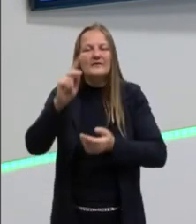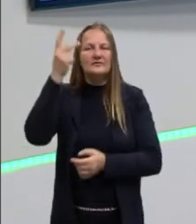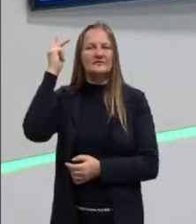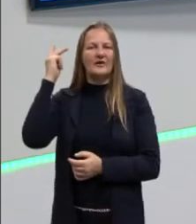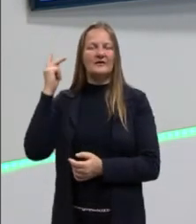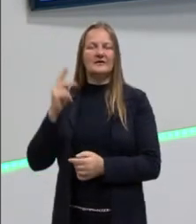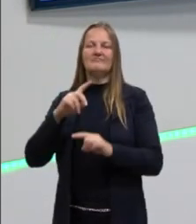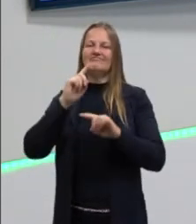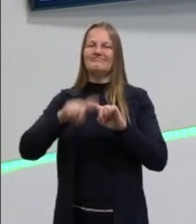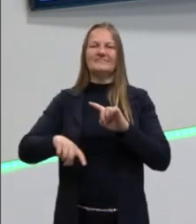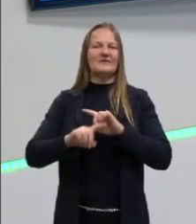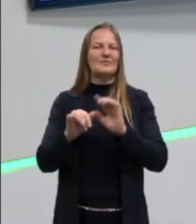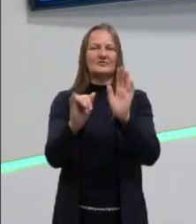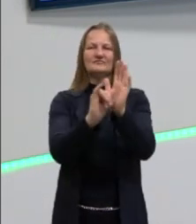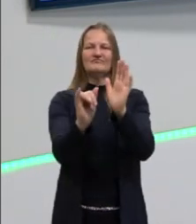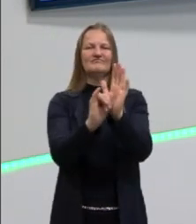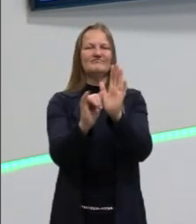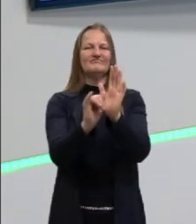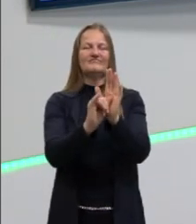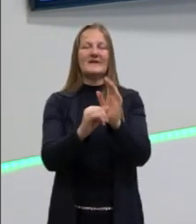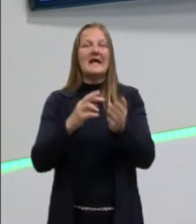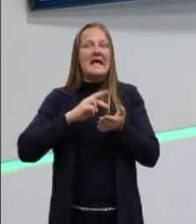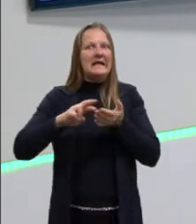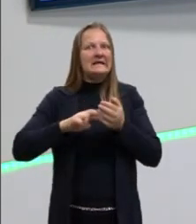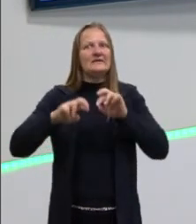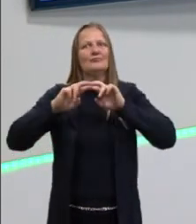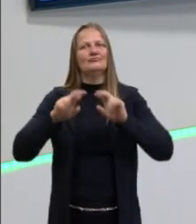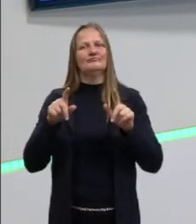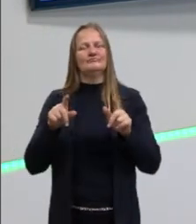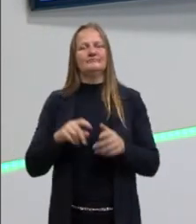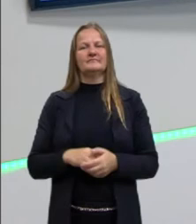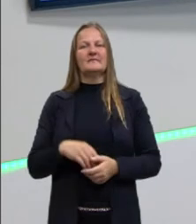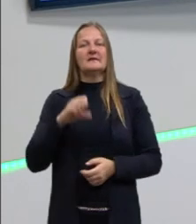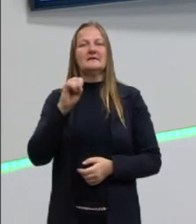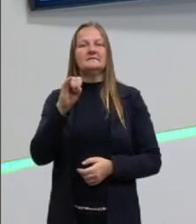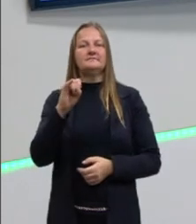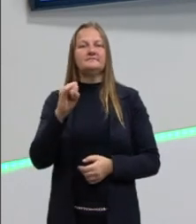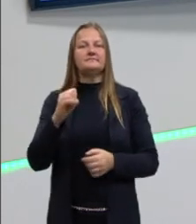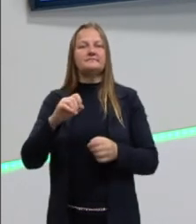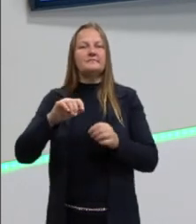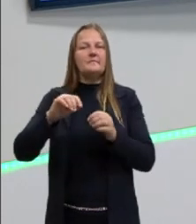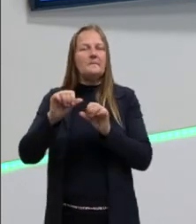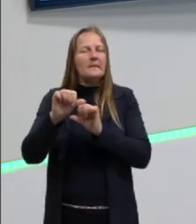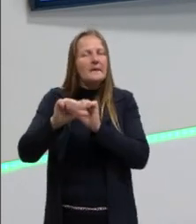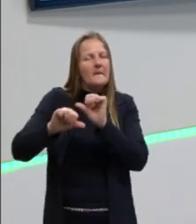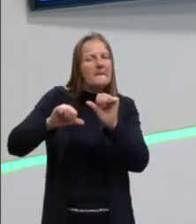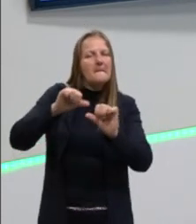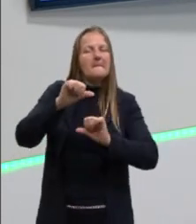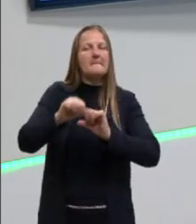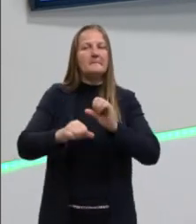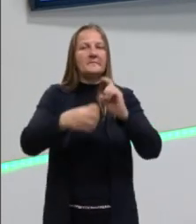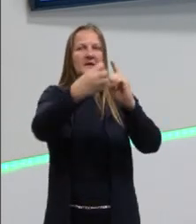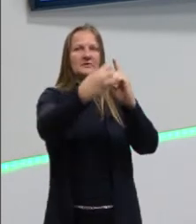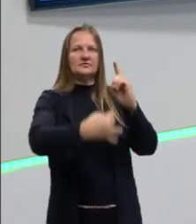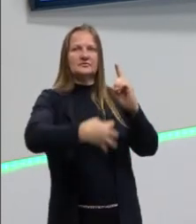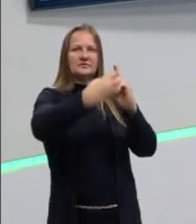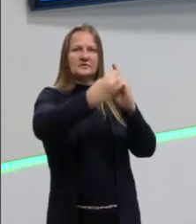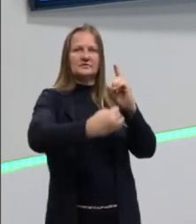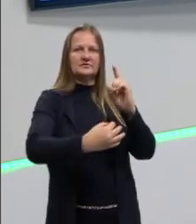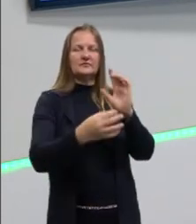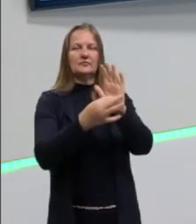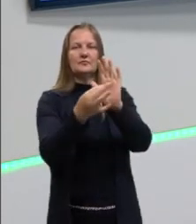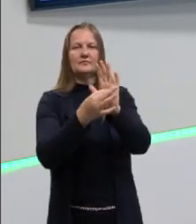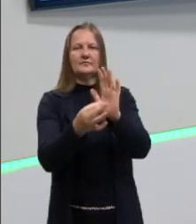história texto narrativo agora se tu vai virar a chave para o texto dissertativo argumentativo o que que tu vai fazer